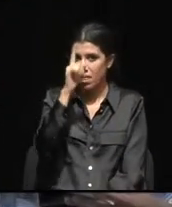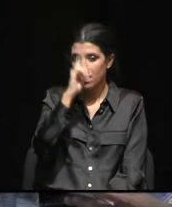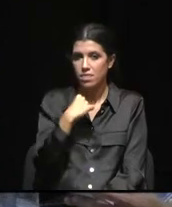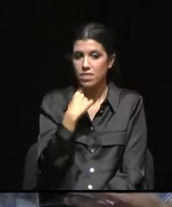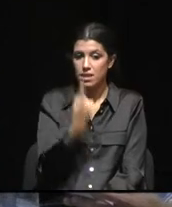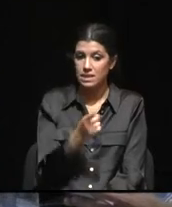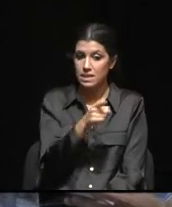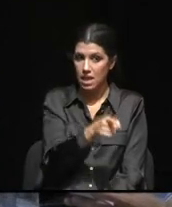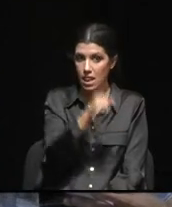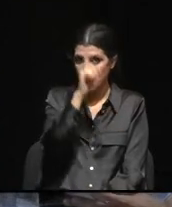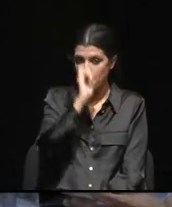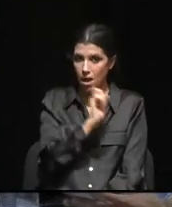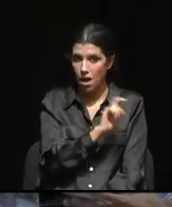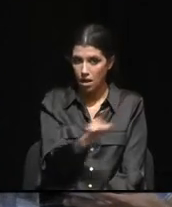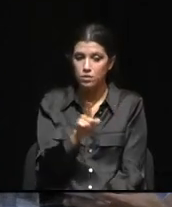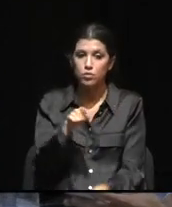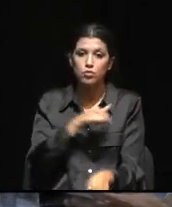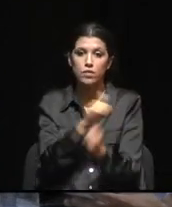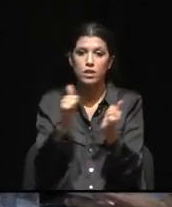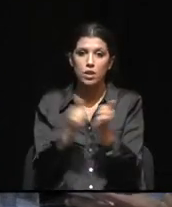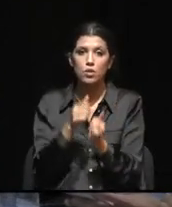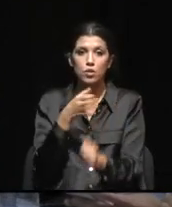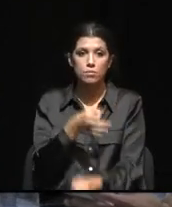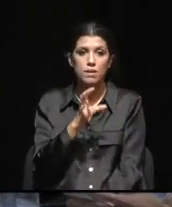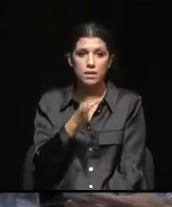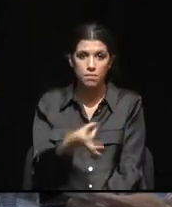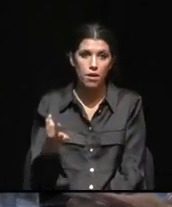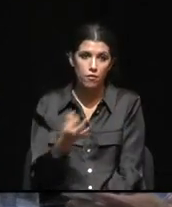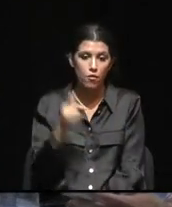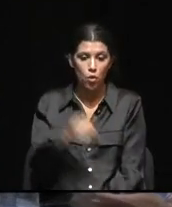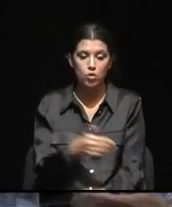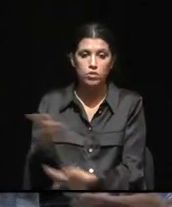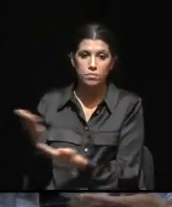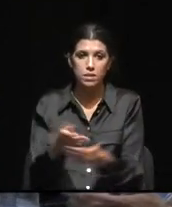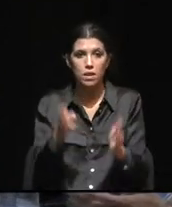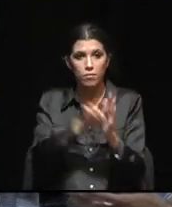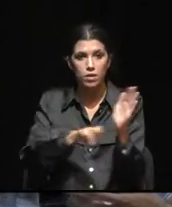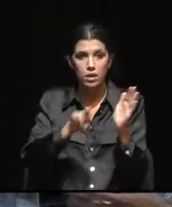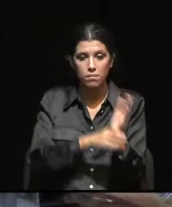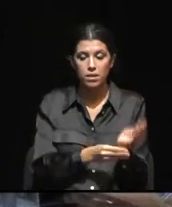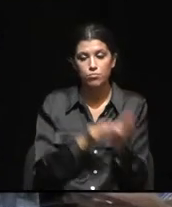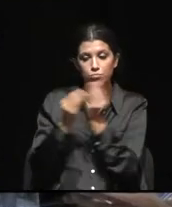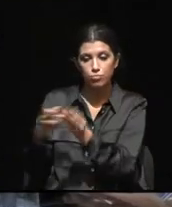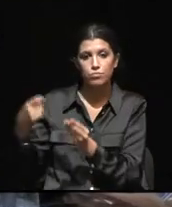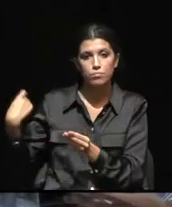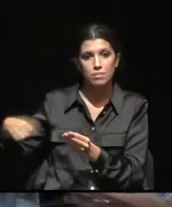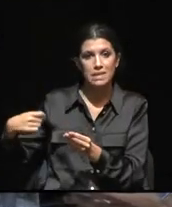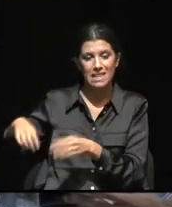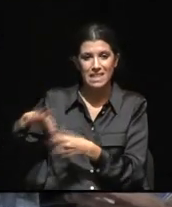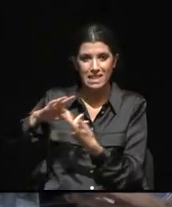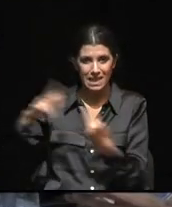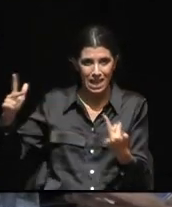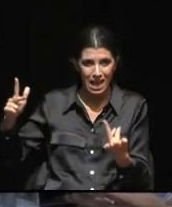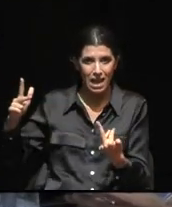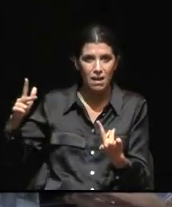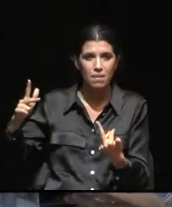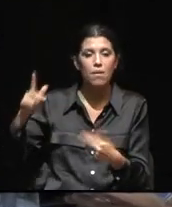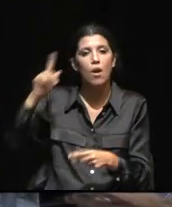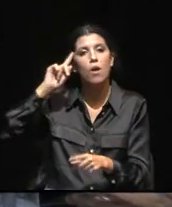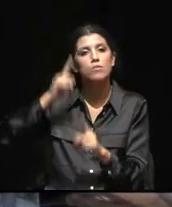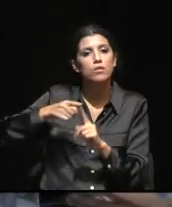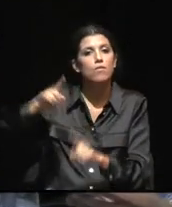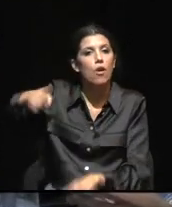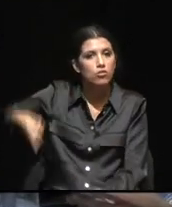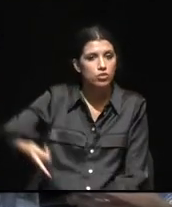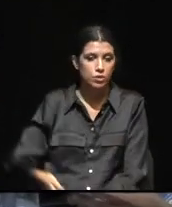referir eh que os vereadores do PCP apresentaram hoje um requerimento ao presidente da Câmara eh no no sentido